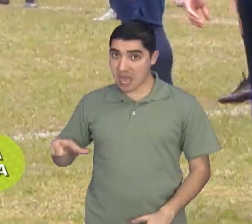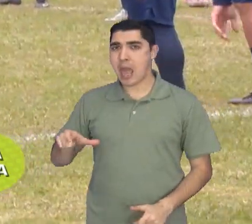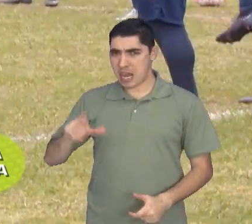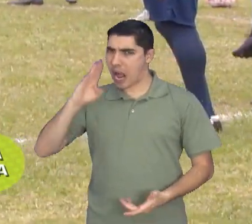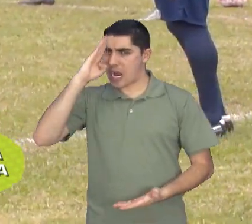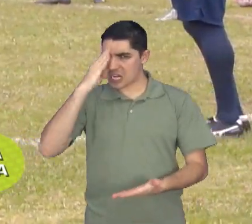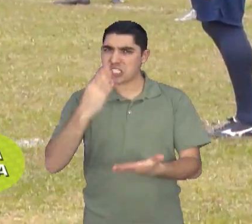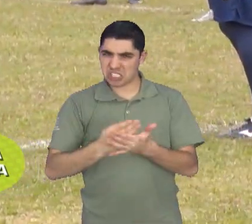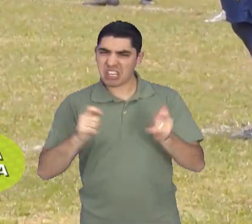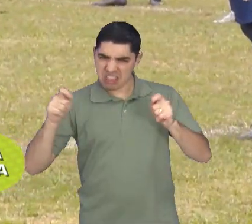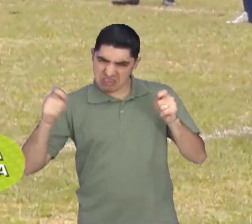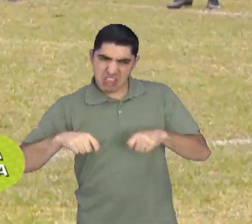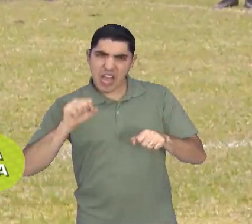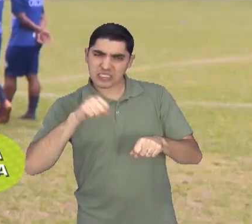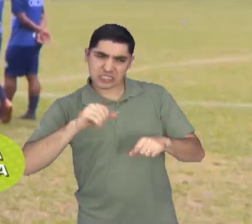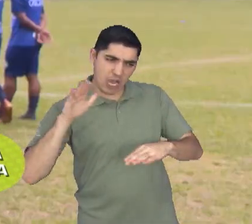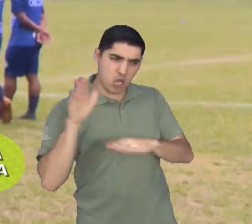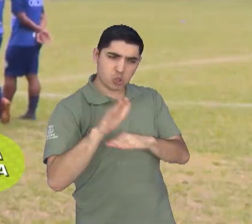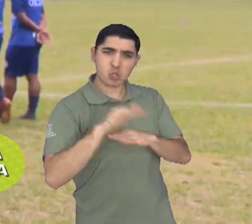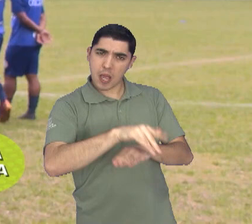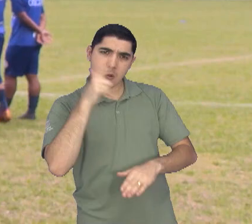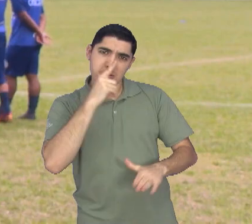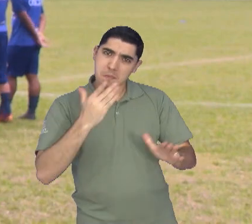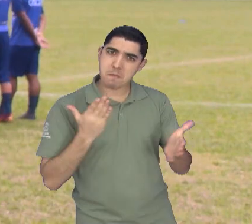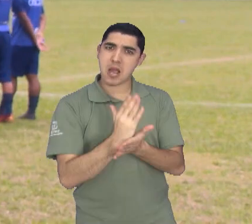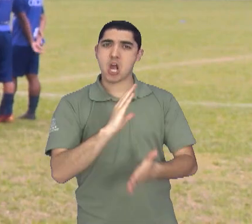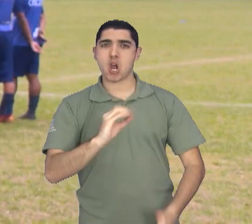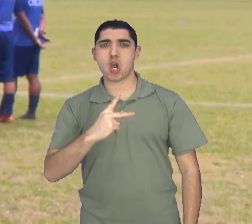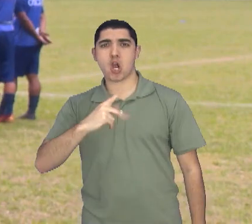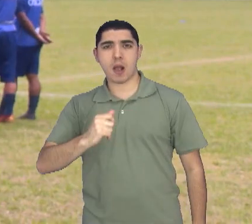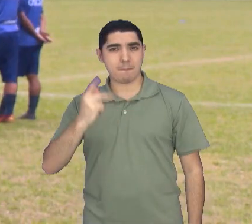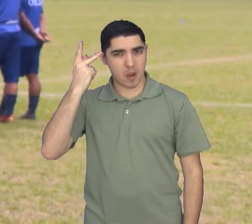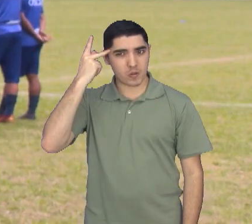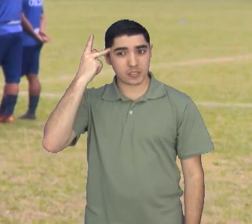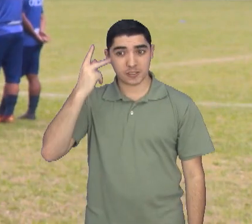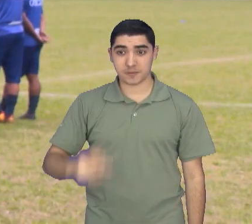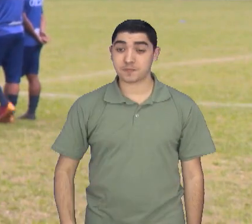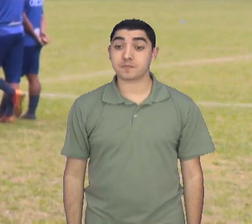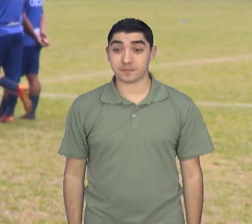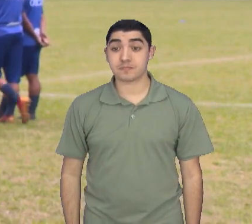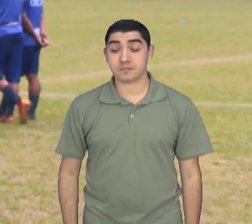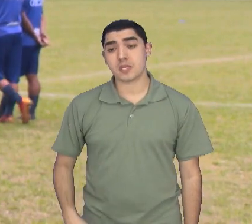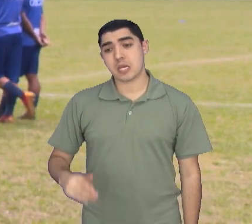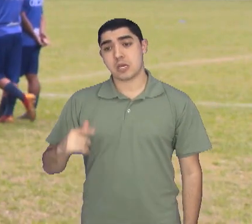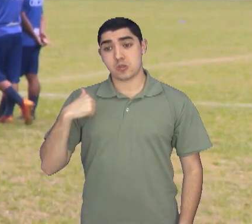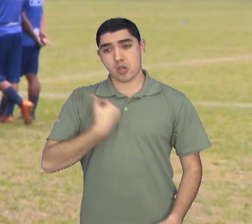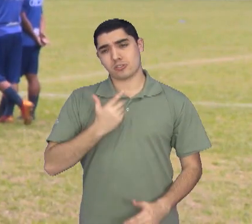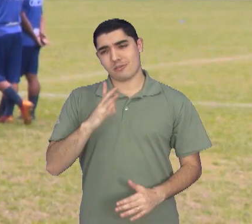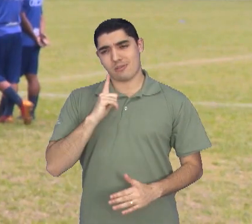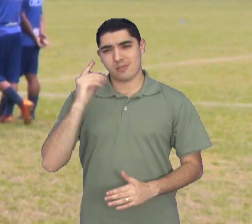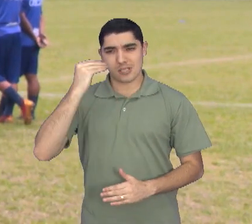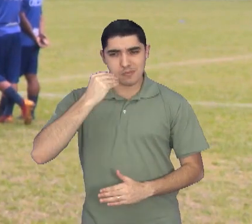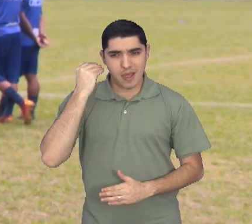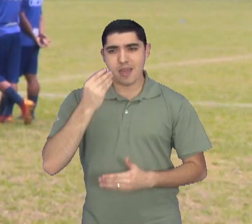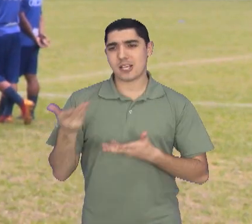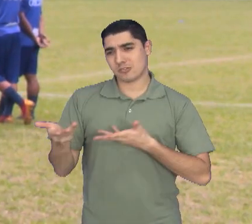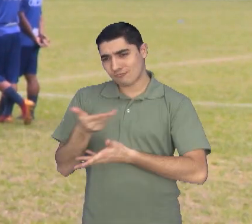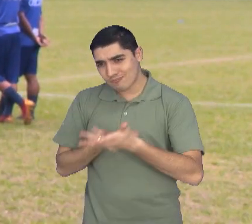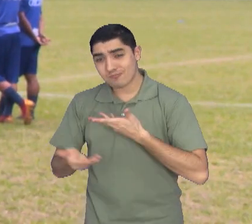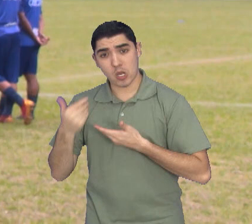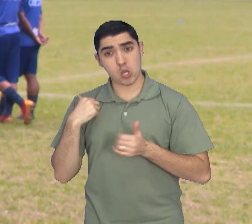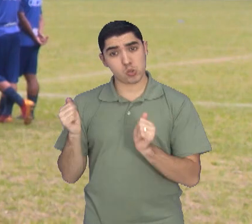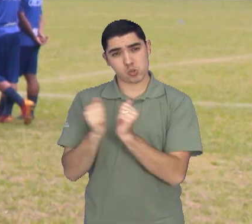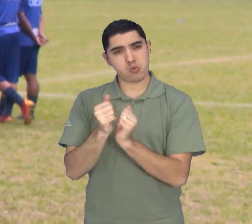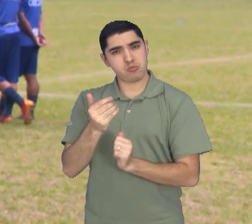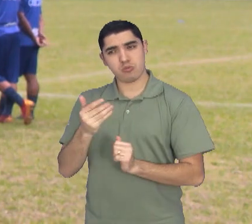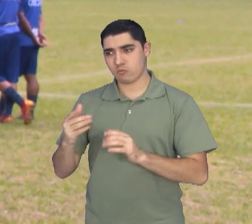ajudar o time na Copa Paulista. Com o que a gente passa, né, a gente adquire experiência, então acho que eu chego para ajudar aí os companheiros